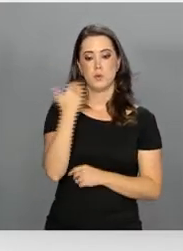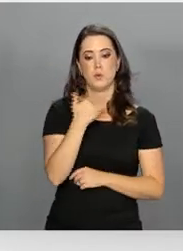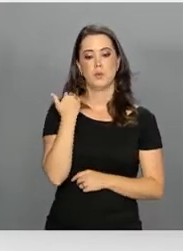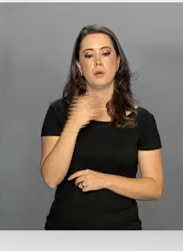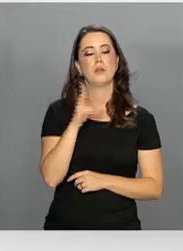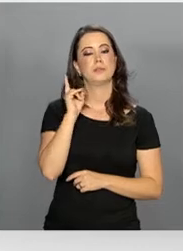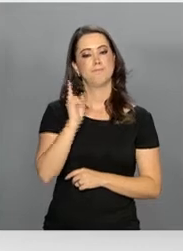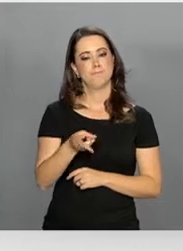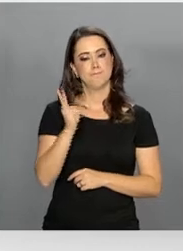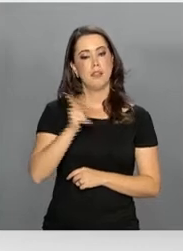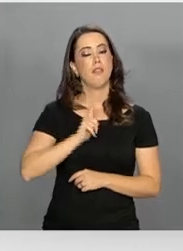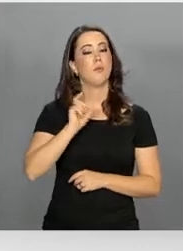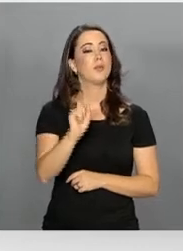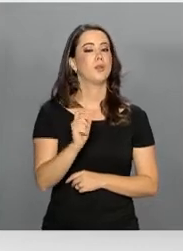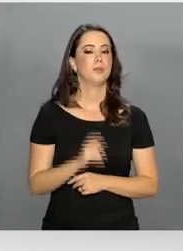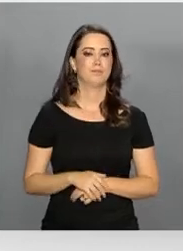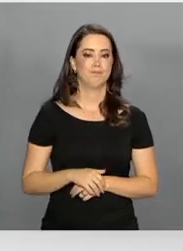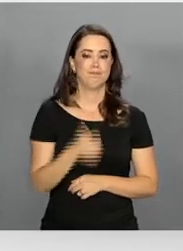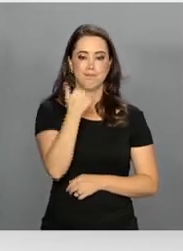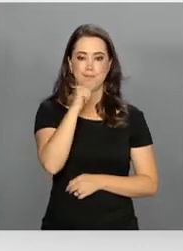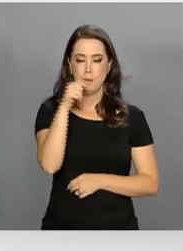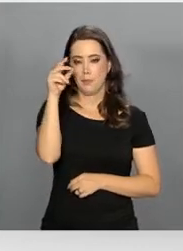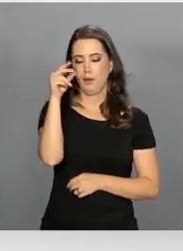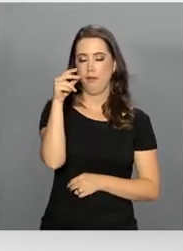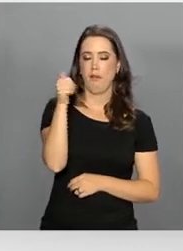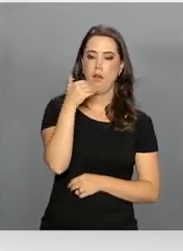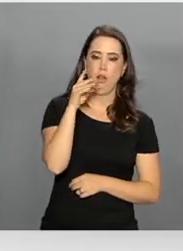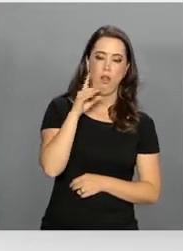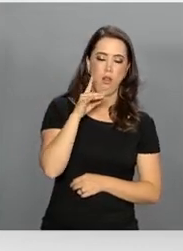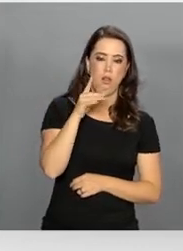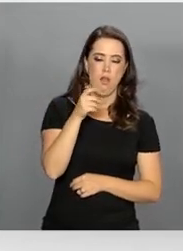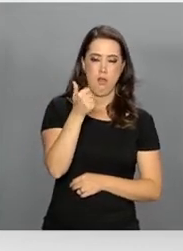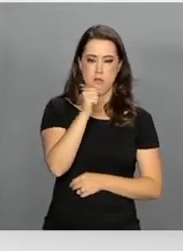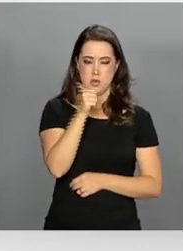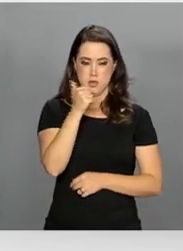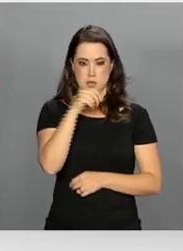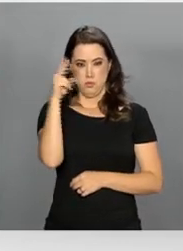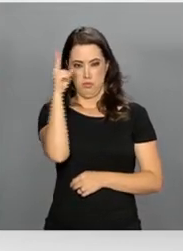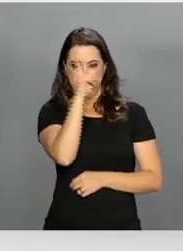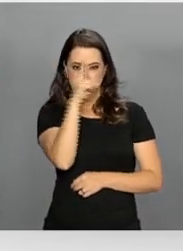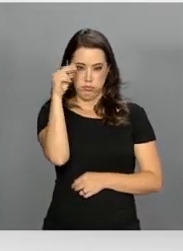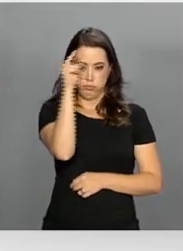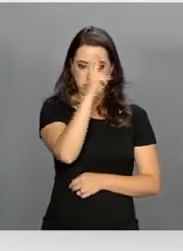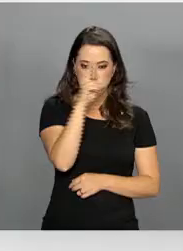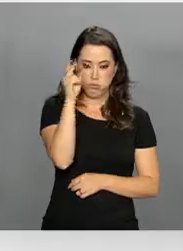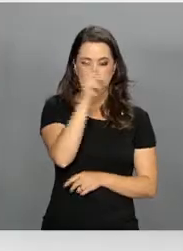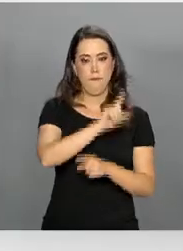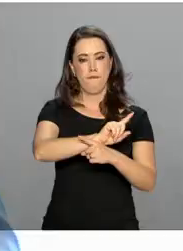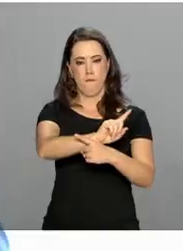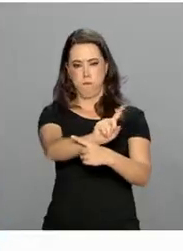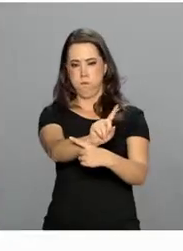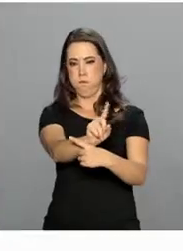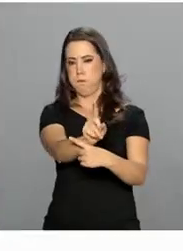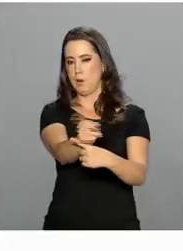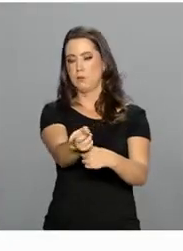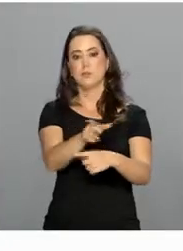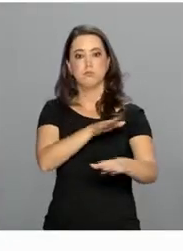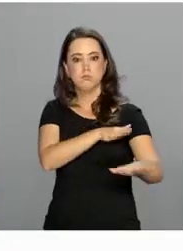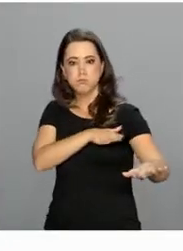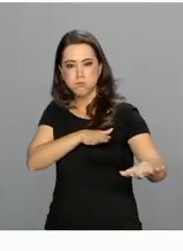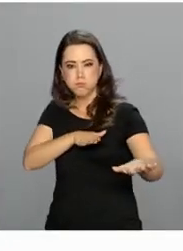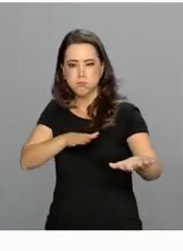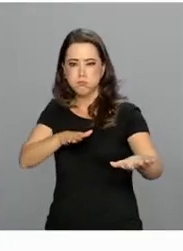no trânsito estão o consumo de álcool, a alta velocidade e as ultrapassagens proibidas. Ao final